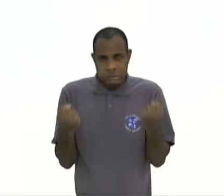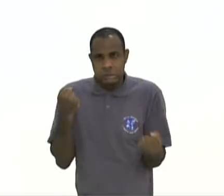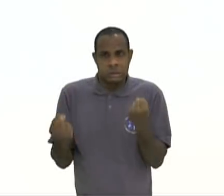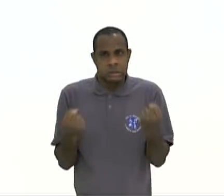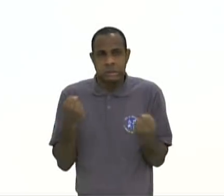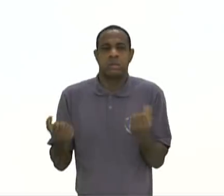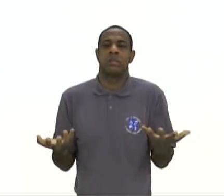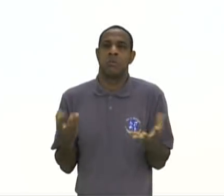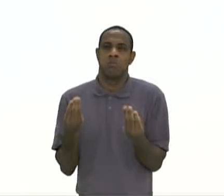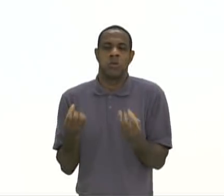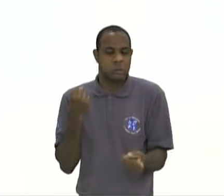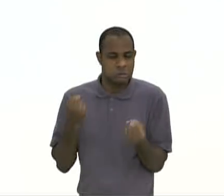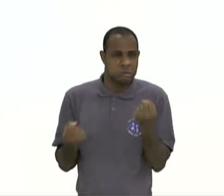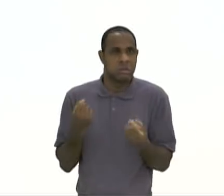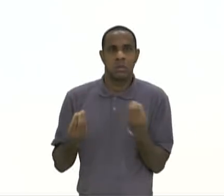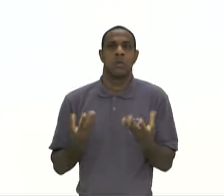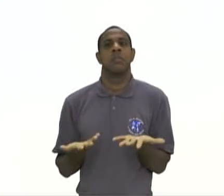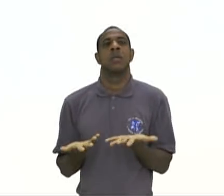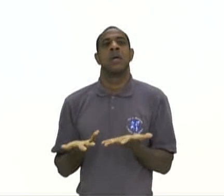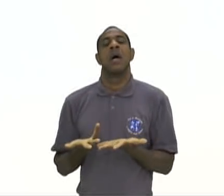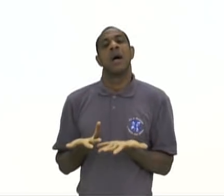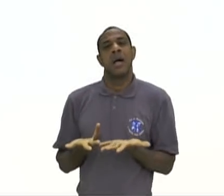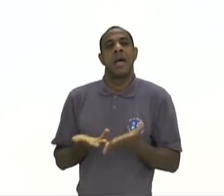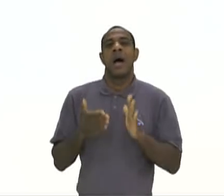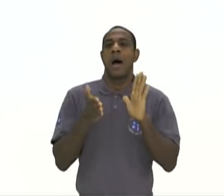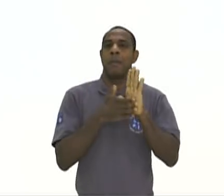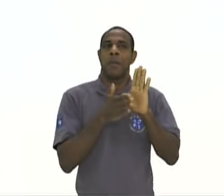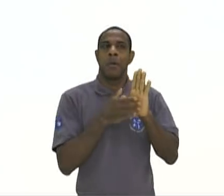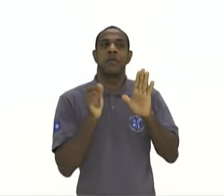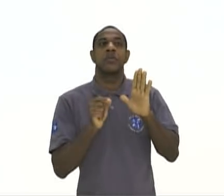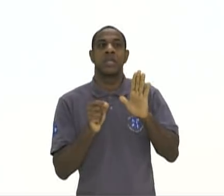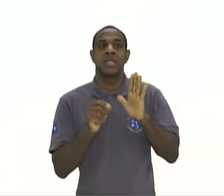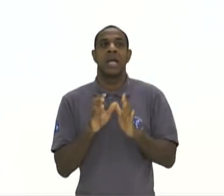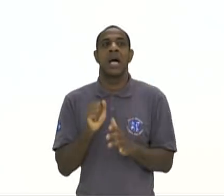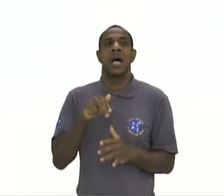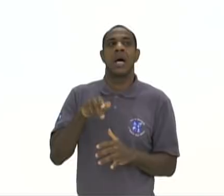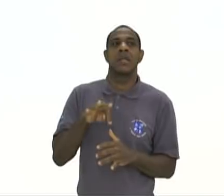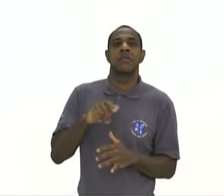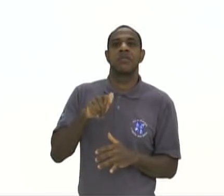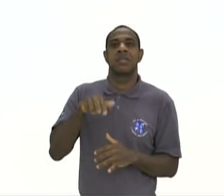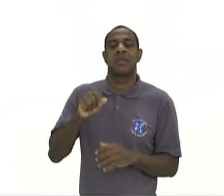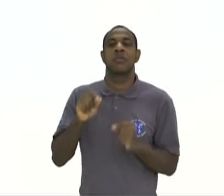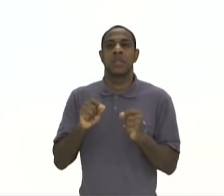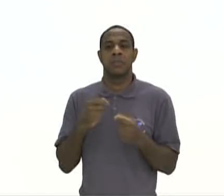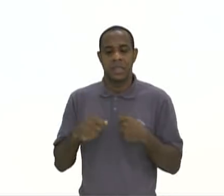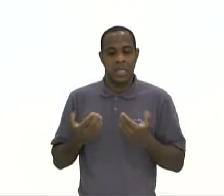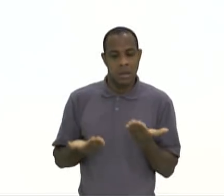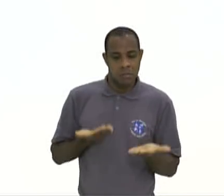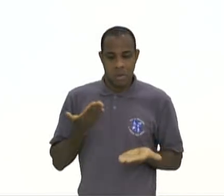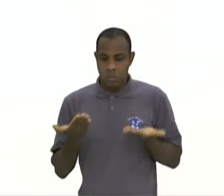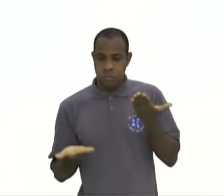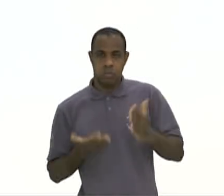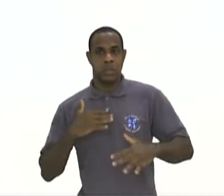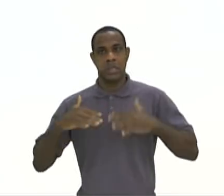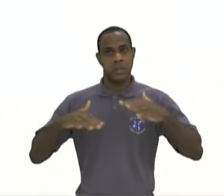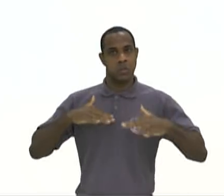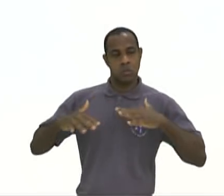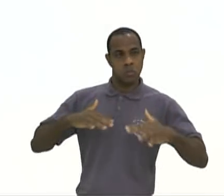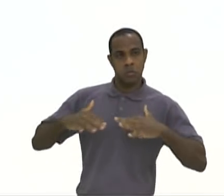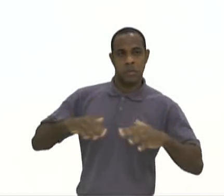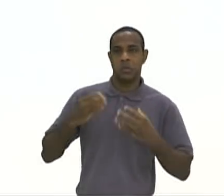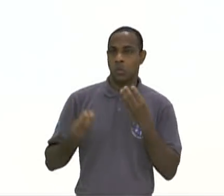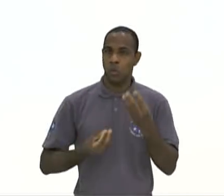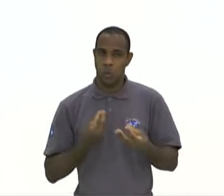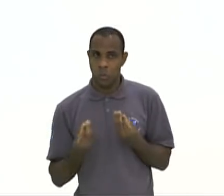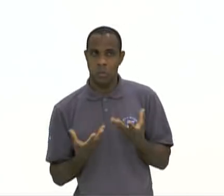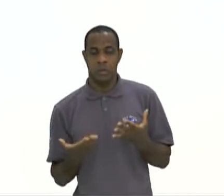praticantes. A proposta da antiginástica é a harmonização e equilíbrio dos movimentos, bem como o